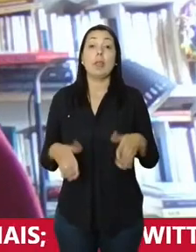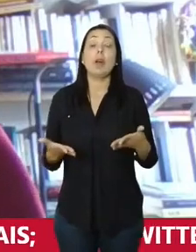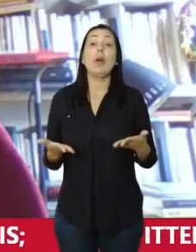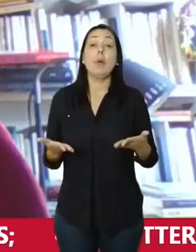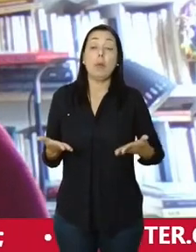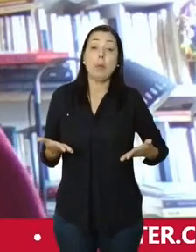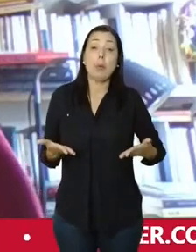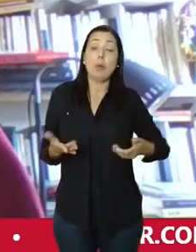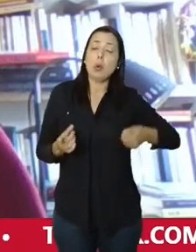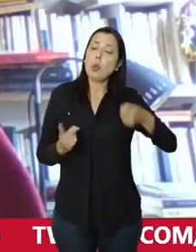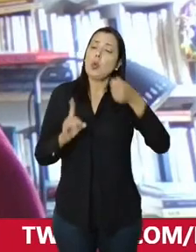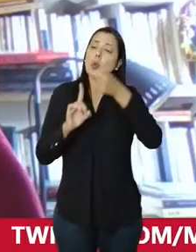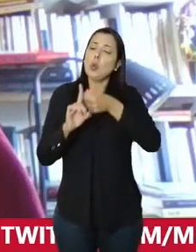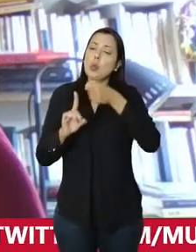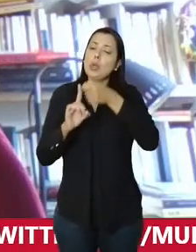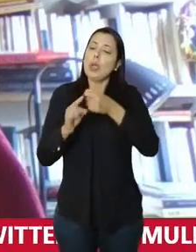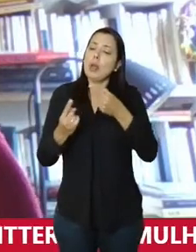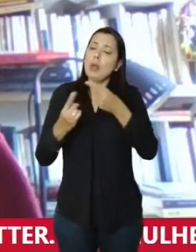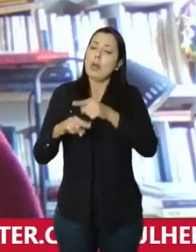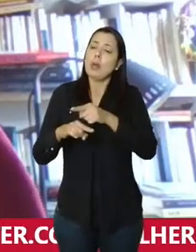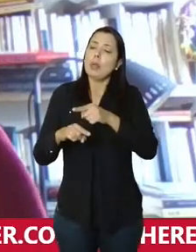lutando contra aquele golpe.